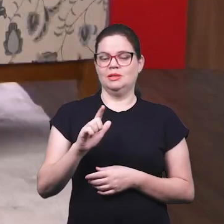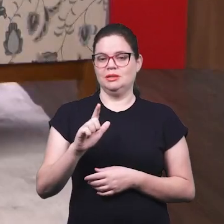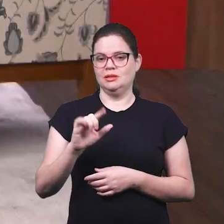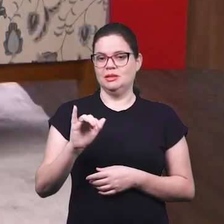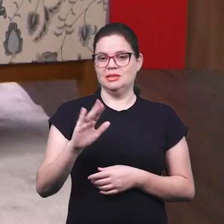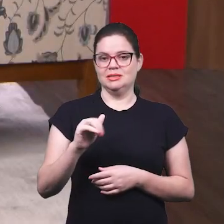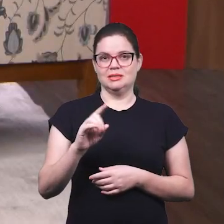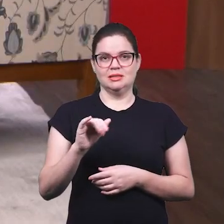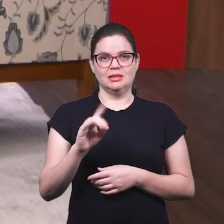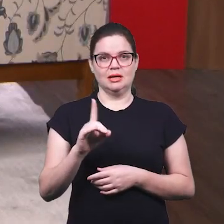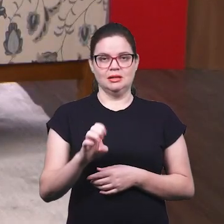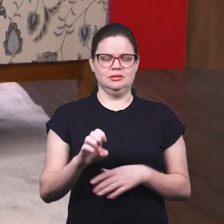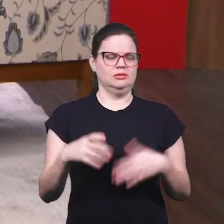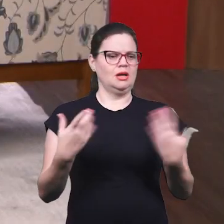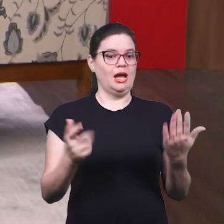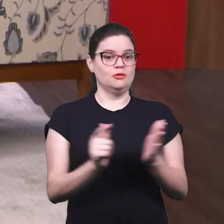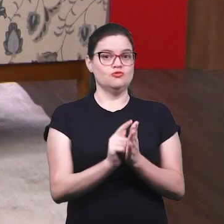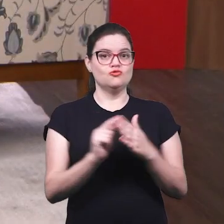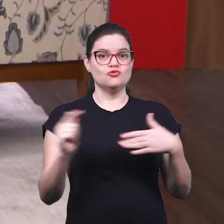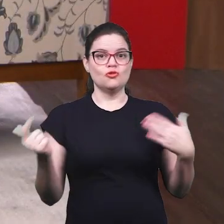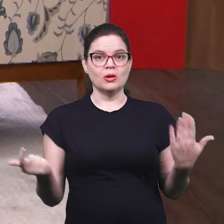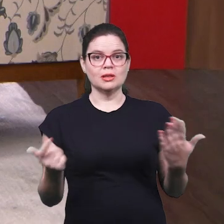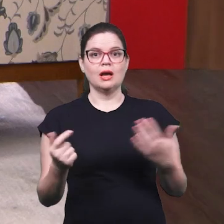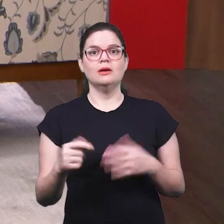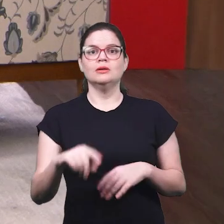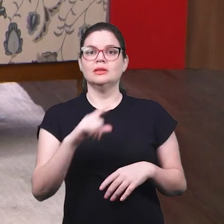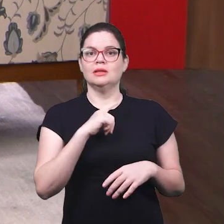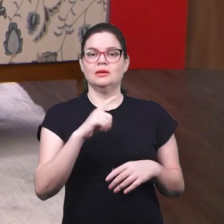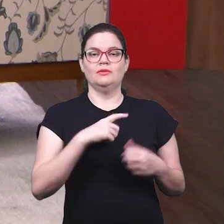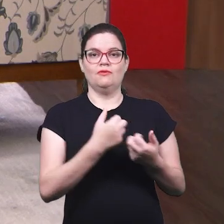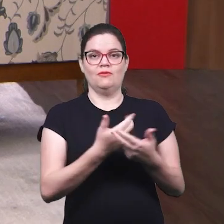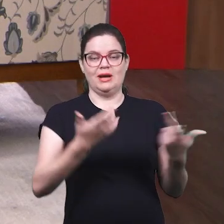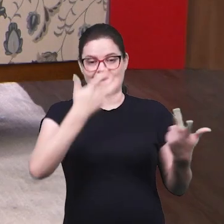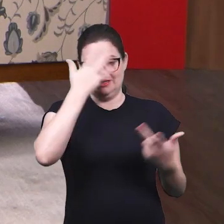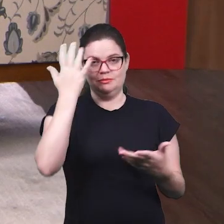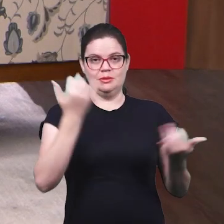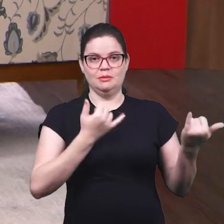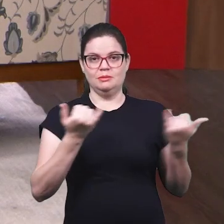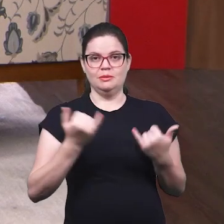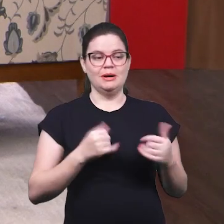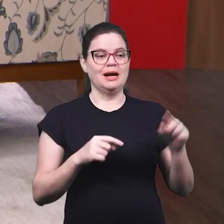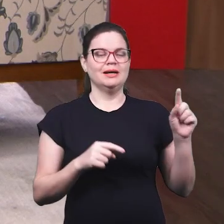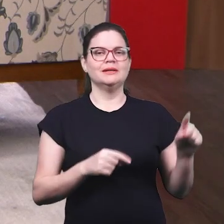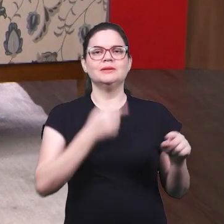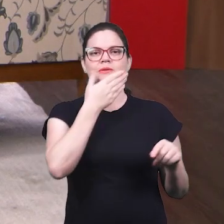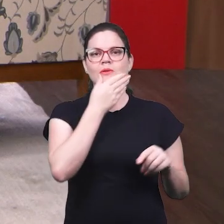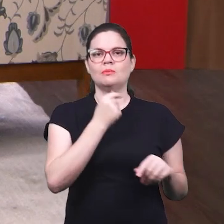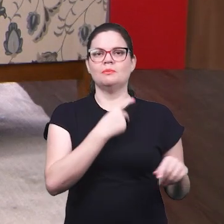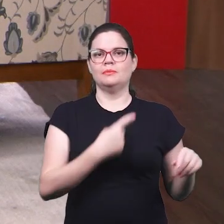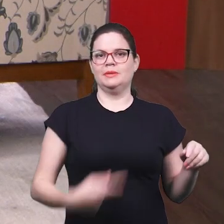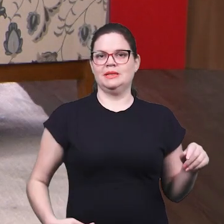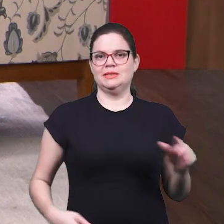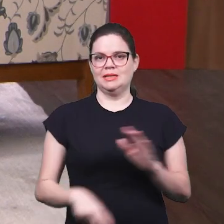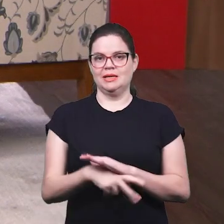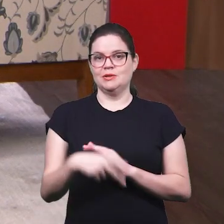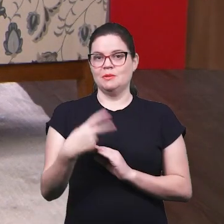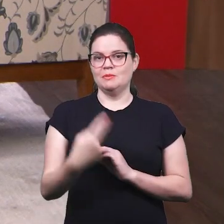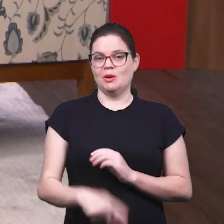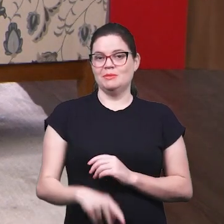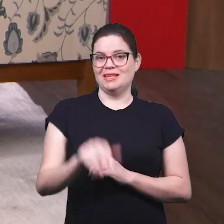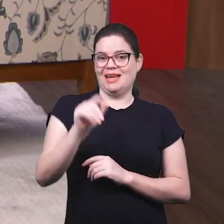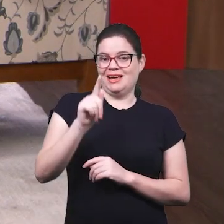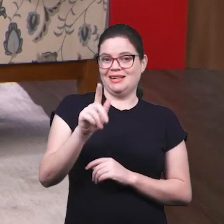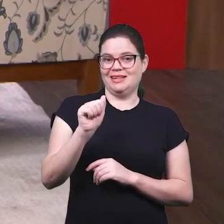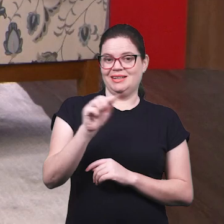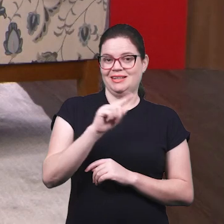e tal. Aí recebo um comunicado do seu Eugênio Queiroz. O Eugênio Queiroz é o presidente da Gazeta. Aquela época, a